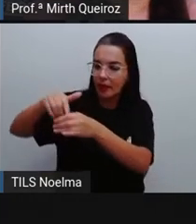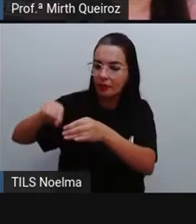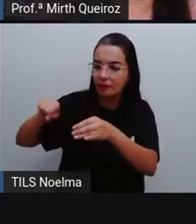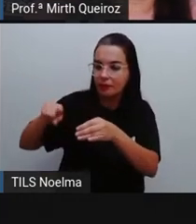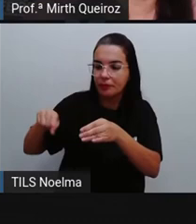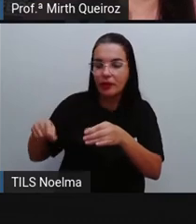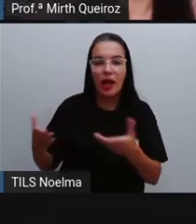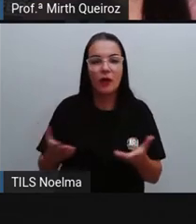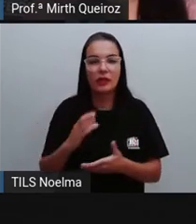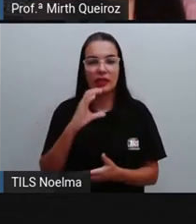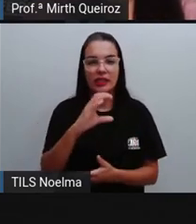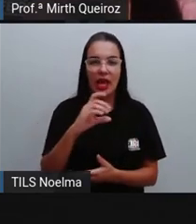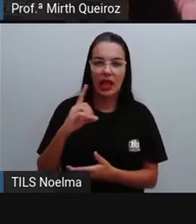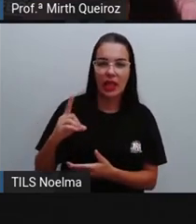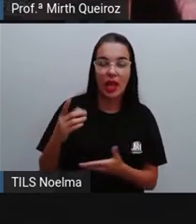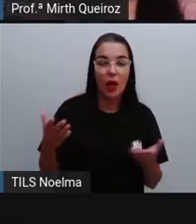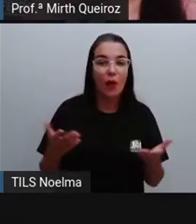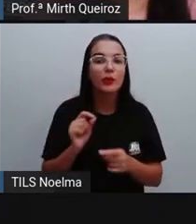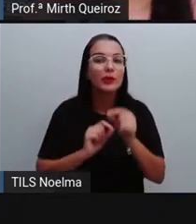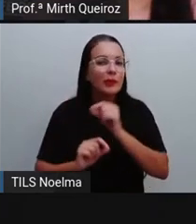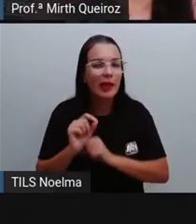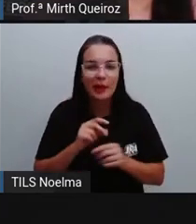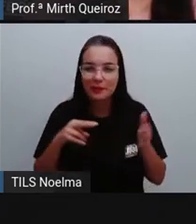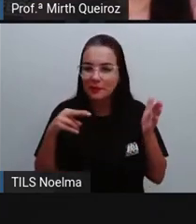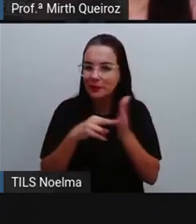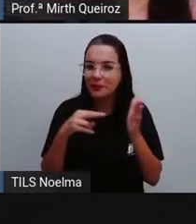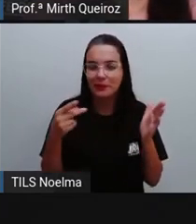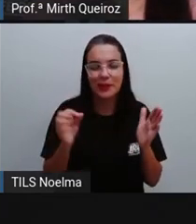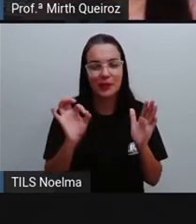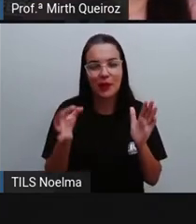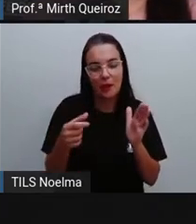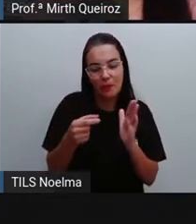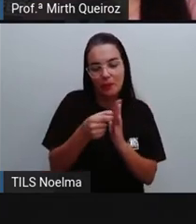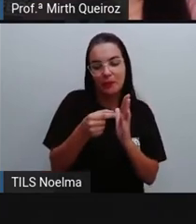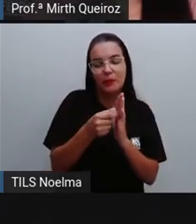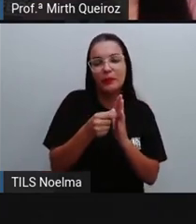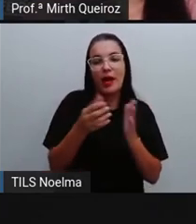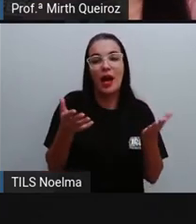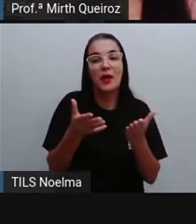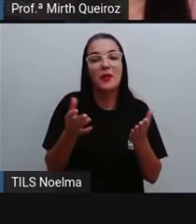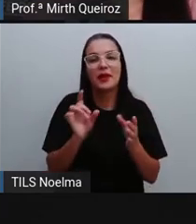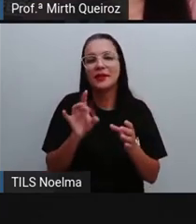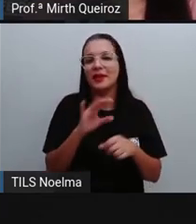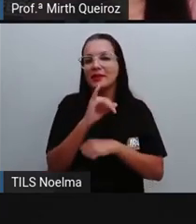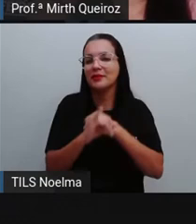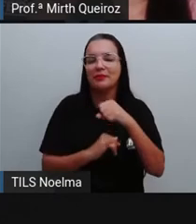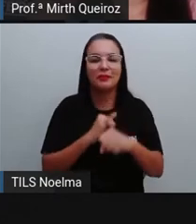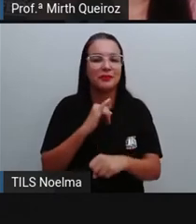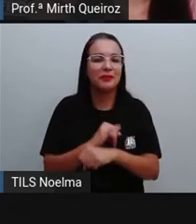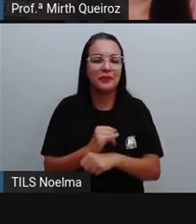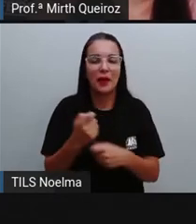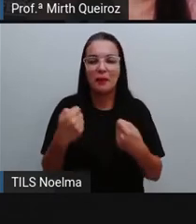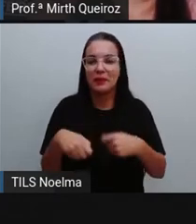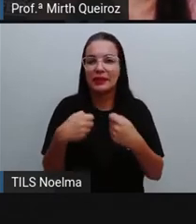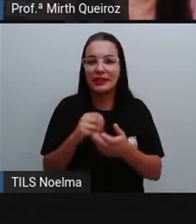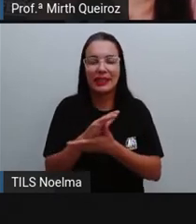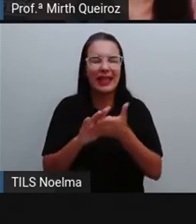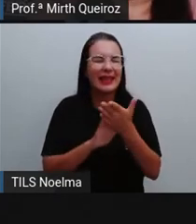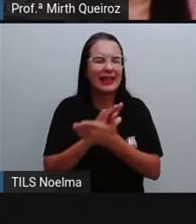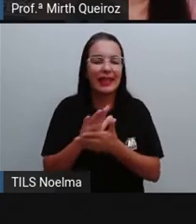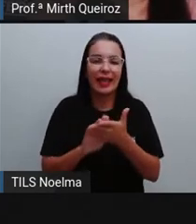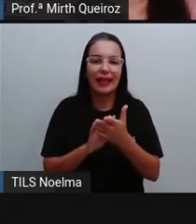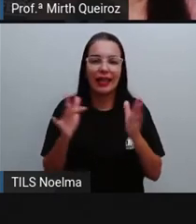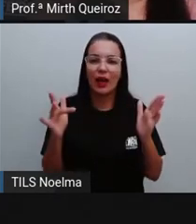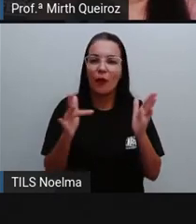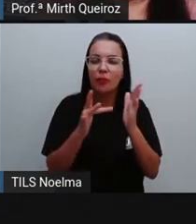hoje a gente utiliza o pendrive, né? E hoje a gente utiliza através do Bluetooth, né? Do celular, a gente não precisa nem